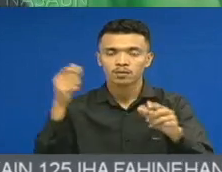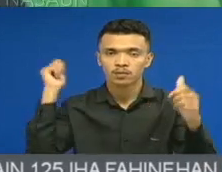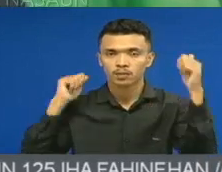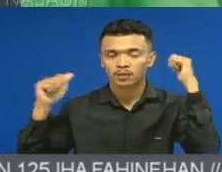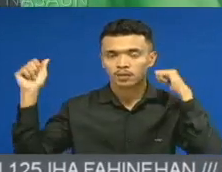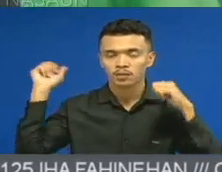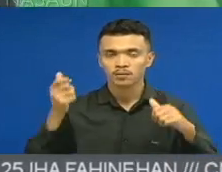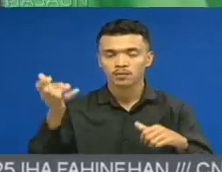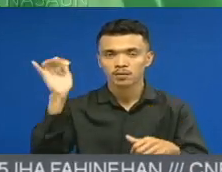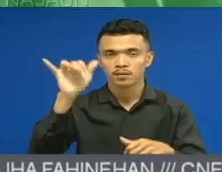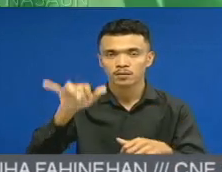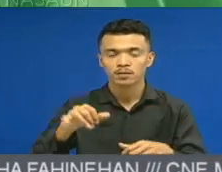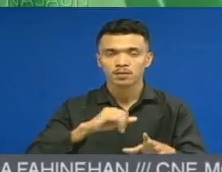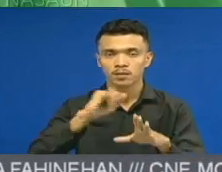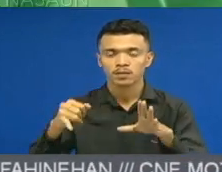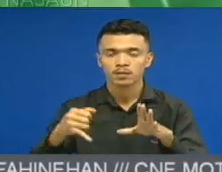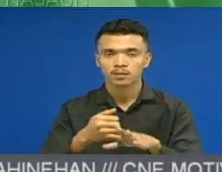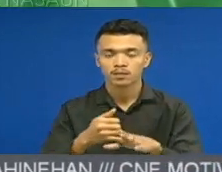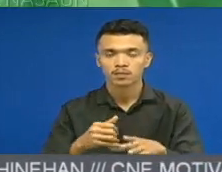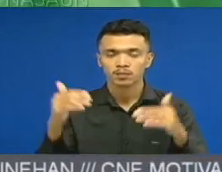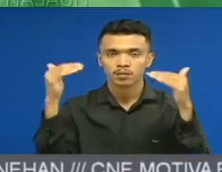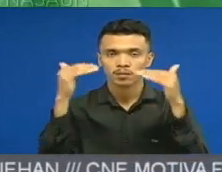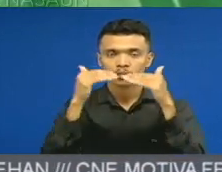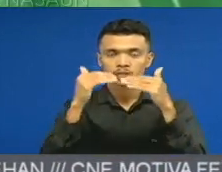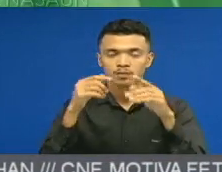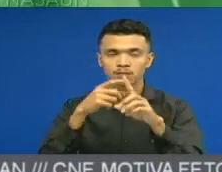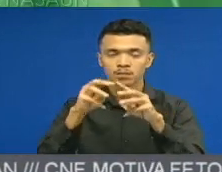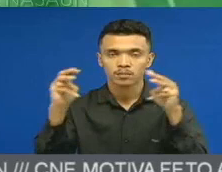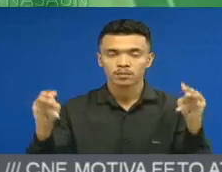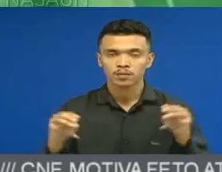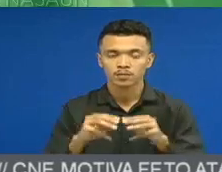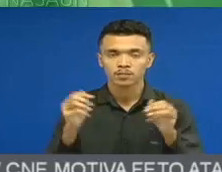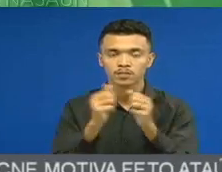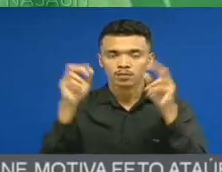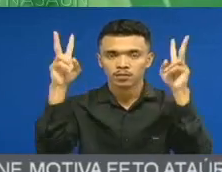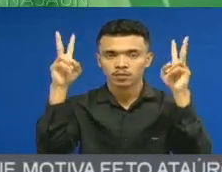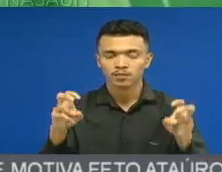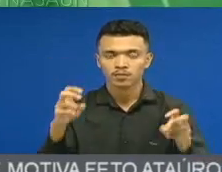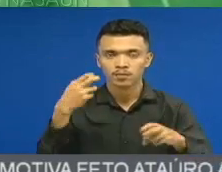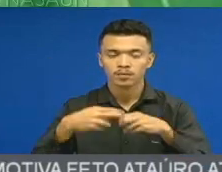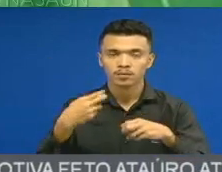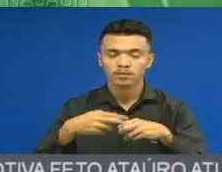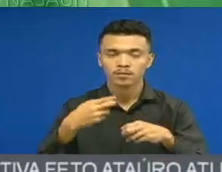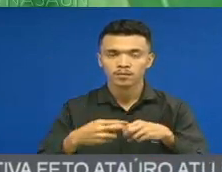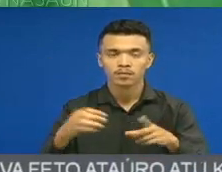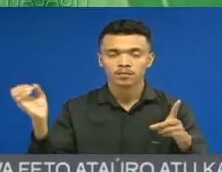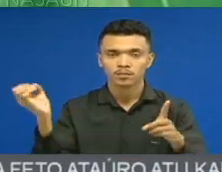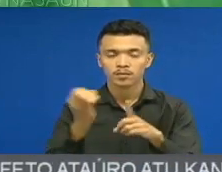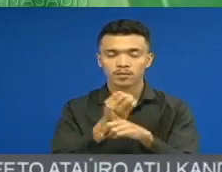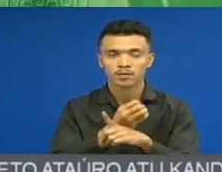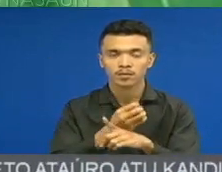sigan inclui realização do seminário municipal ao tema obstáculo, desafio, no oportunidade